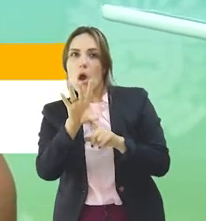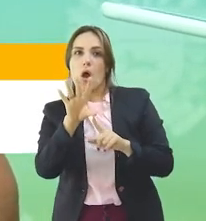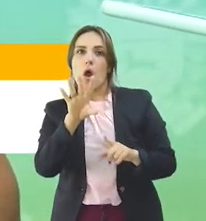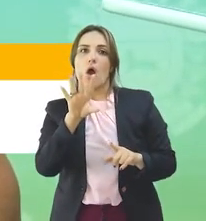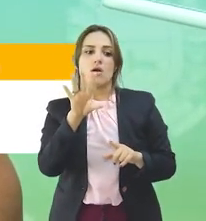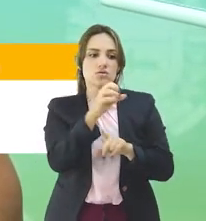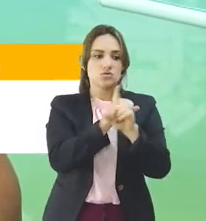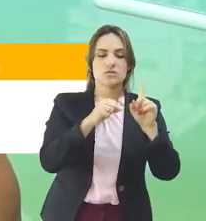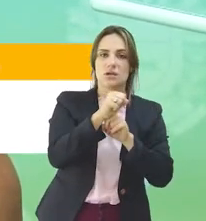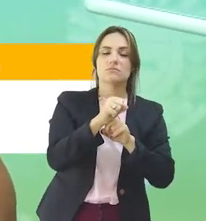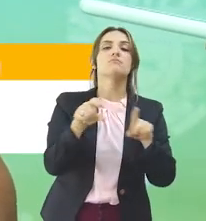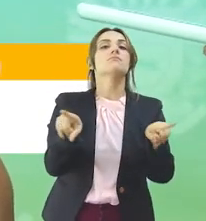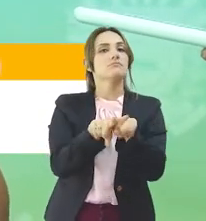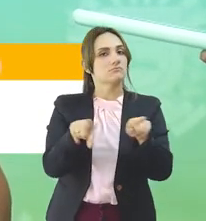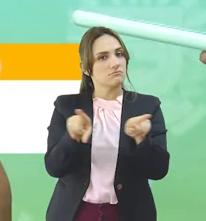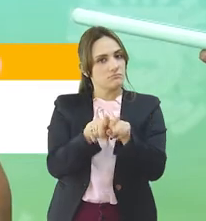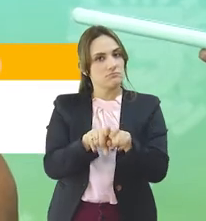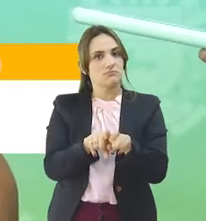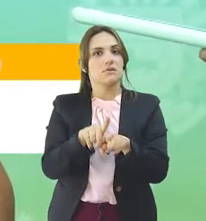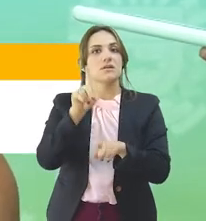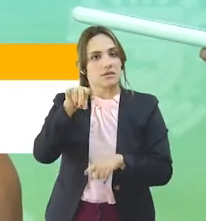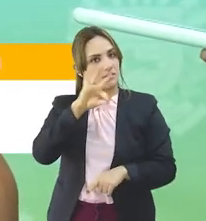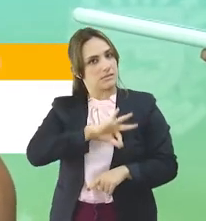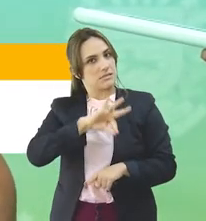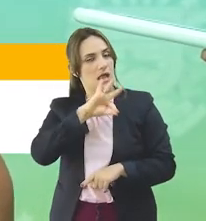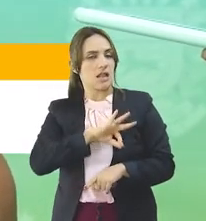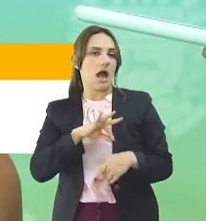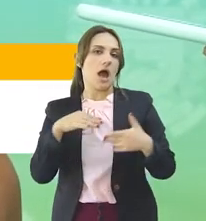em termos de valores sociais, mas